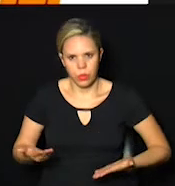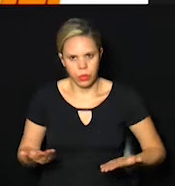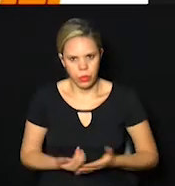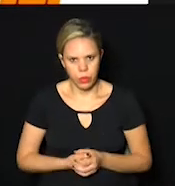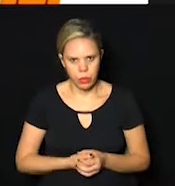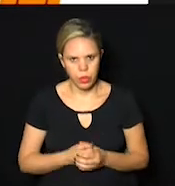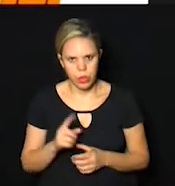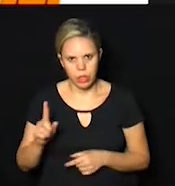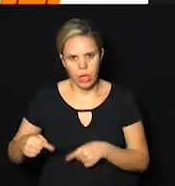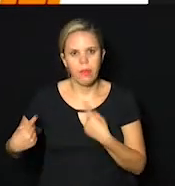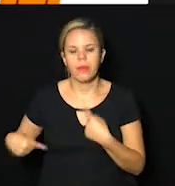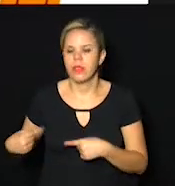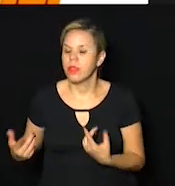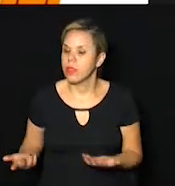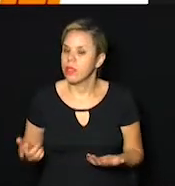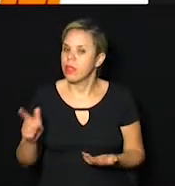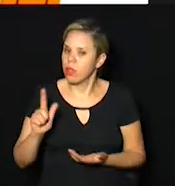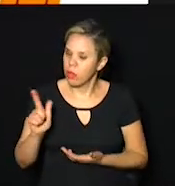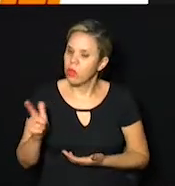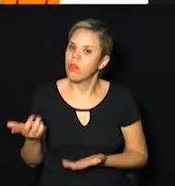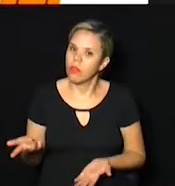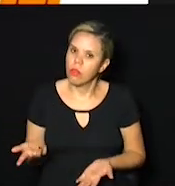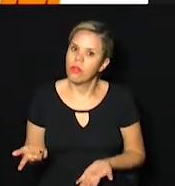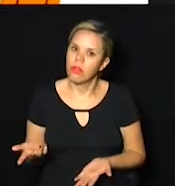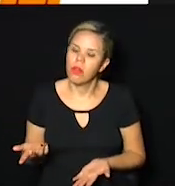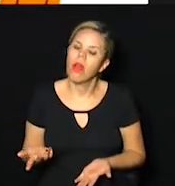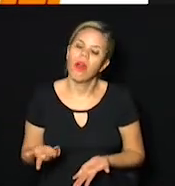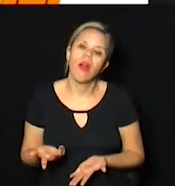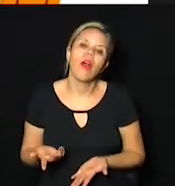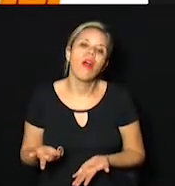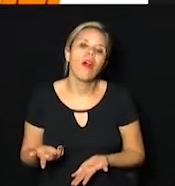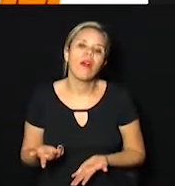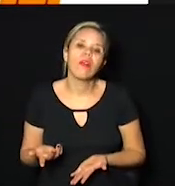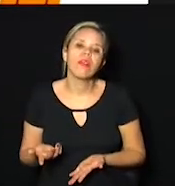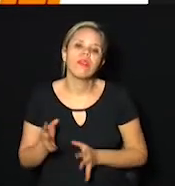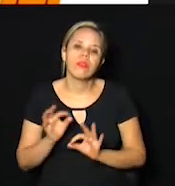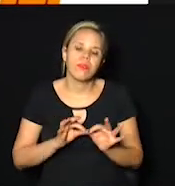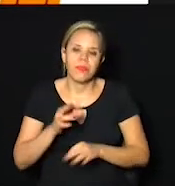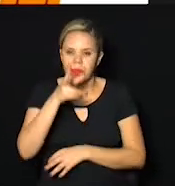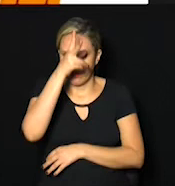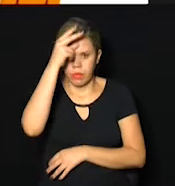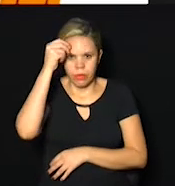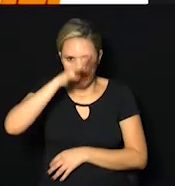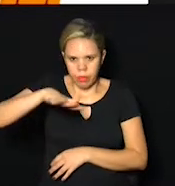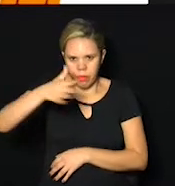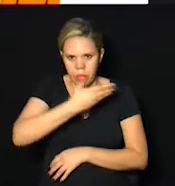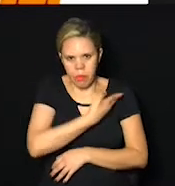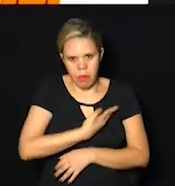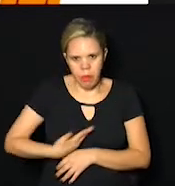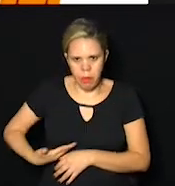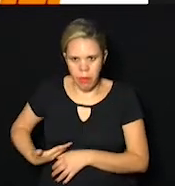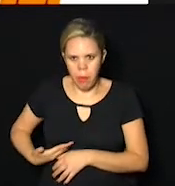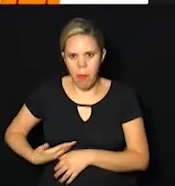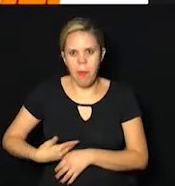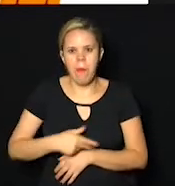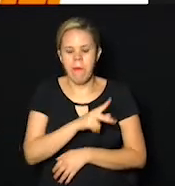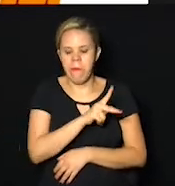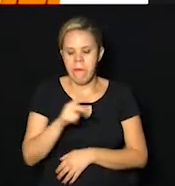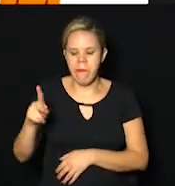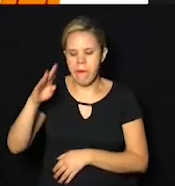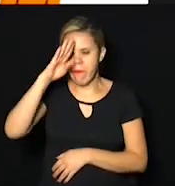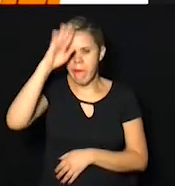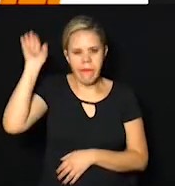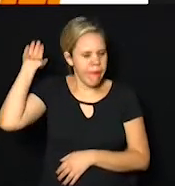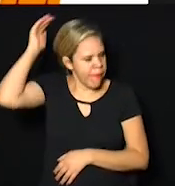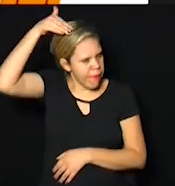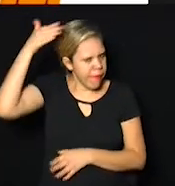é política, claro que é, né? A organização que os prefeitos, que os governadores, que o presidente da República dão para